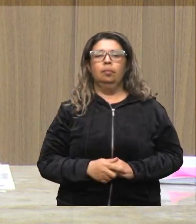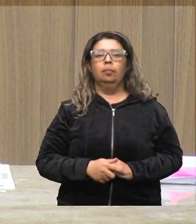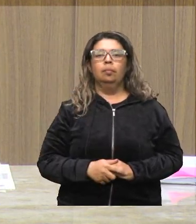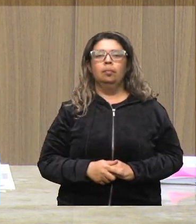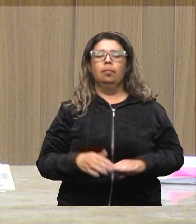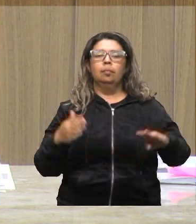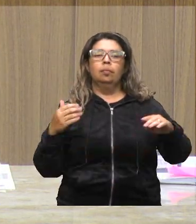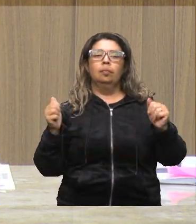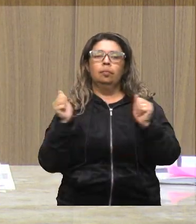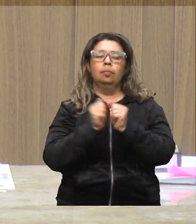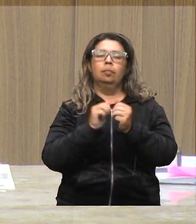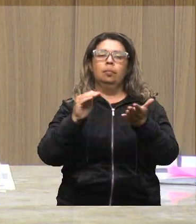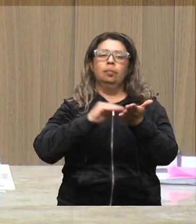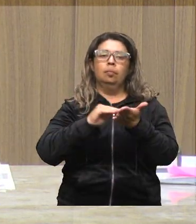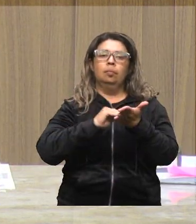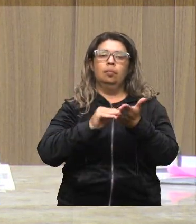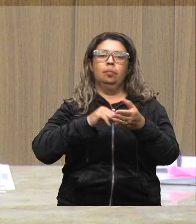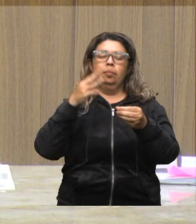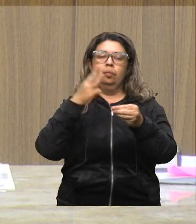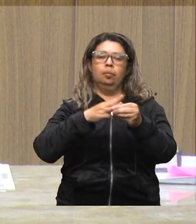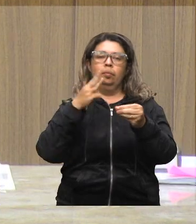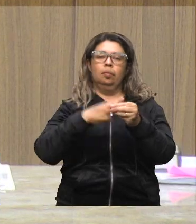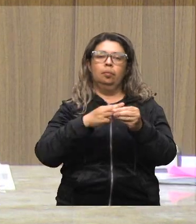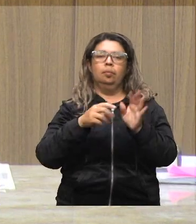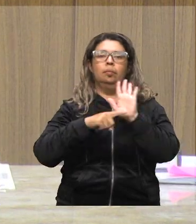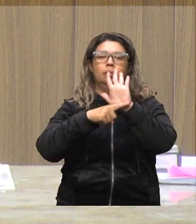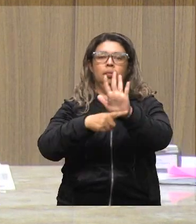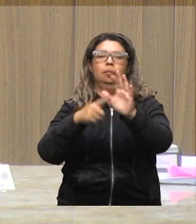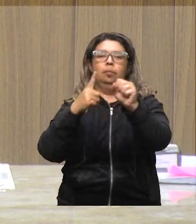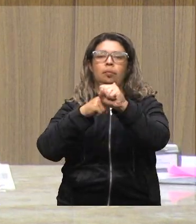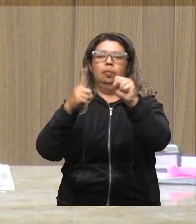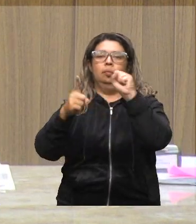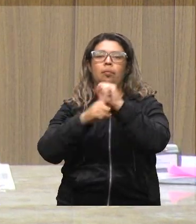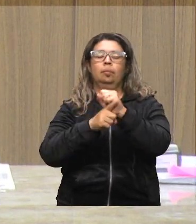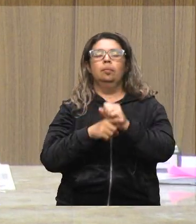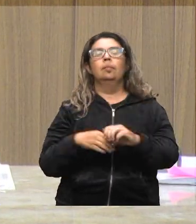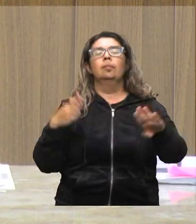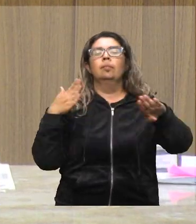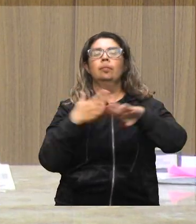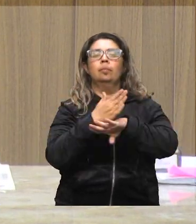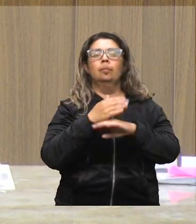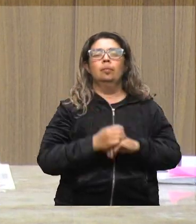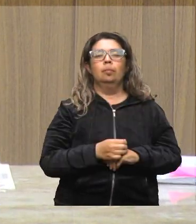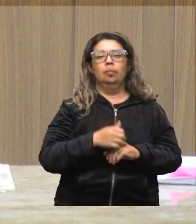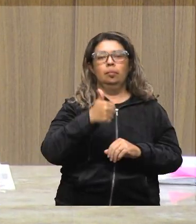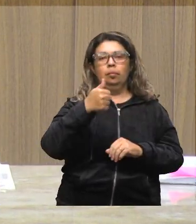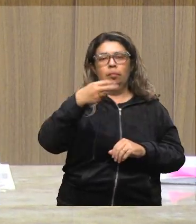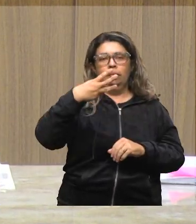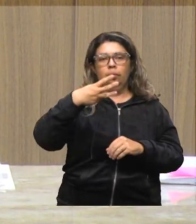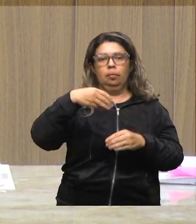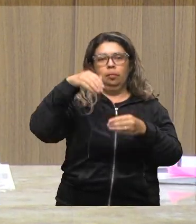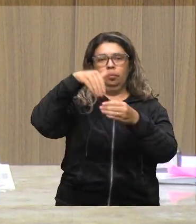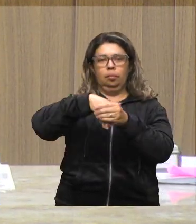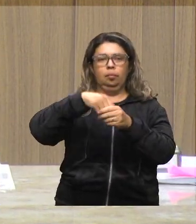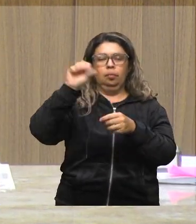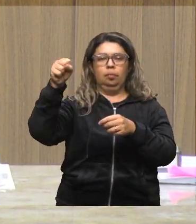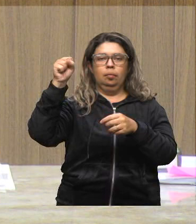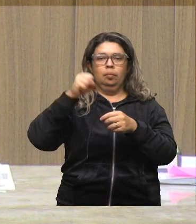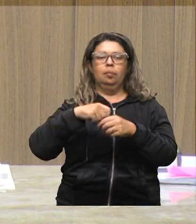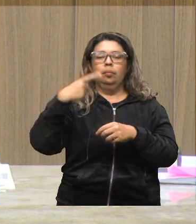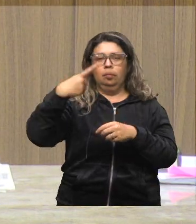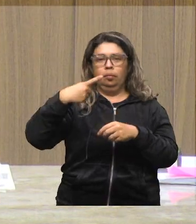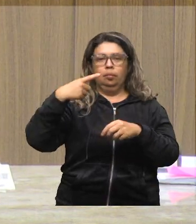49.562,13, junto à unidade orçamentária da Secretaria Municipal da Assistência Social, foi aprovado por 13 votos